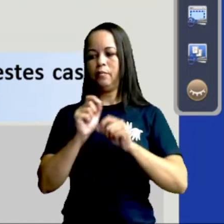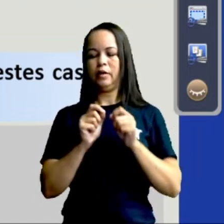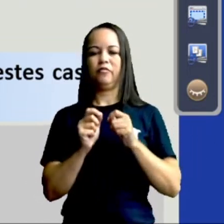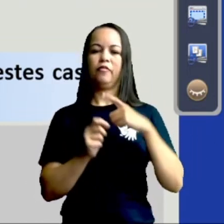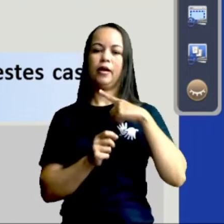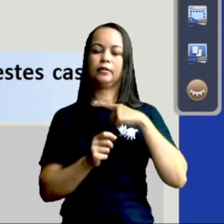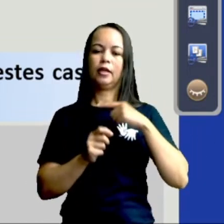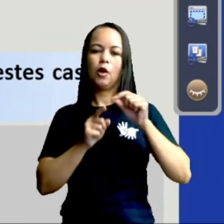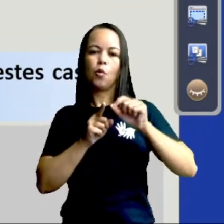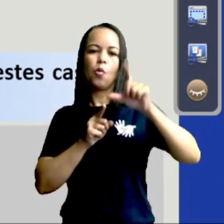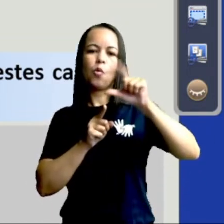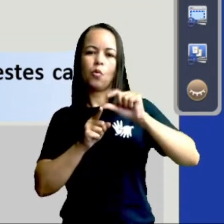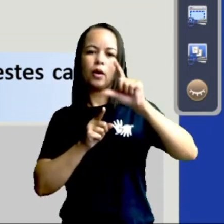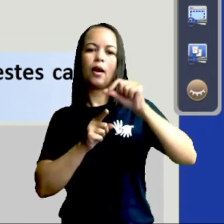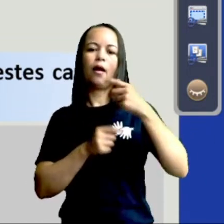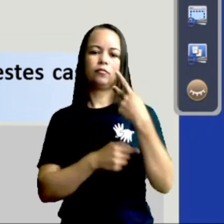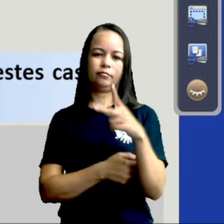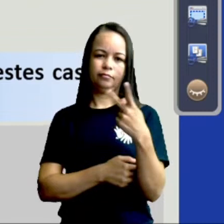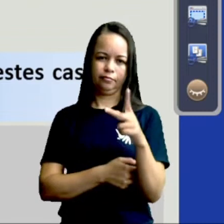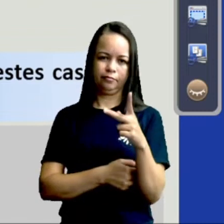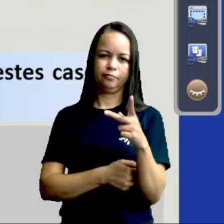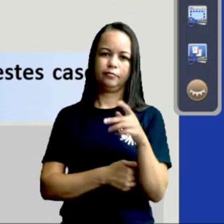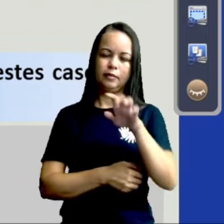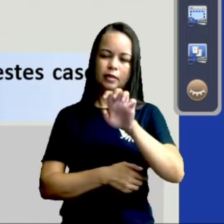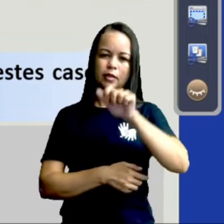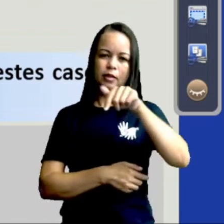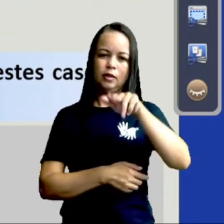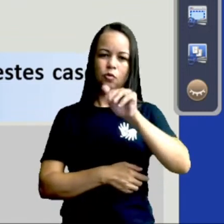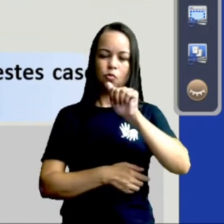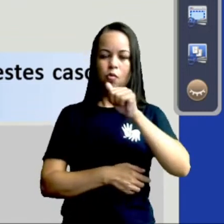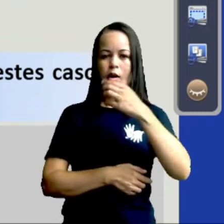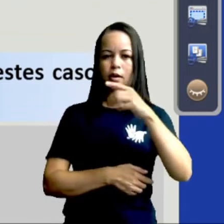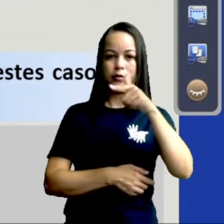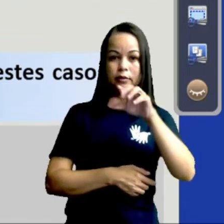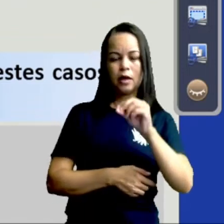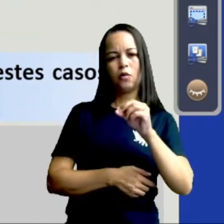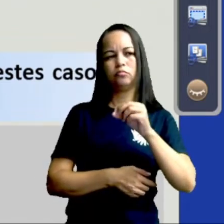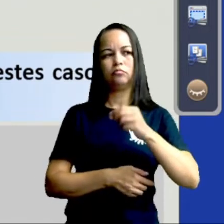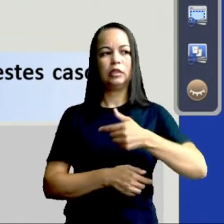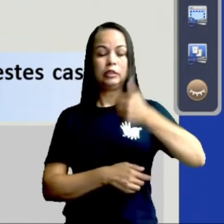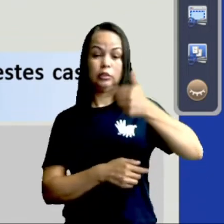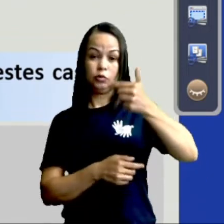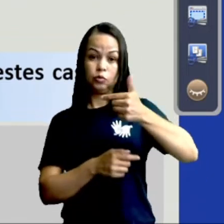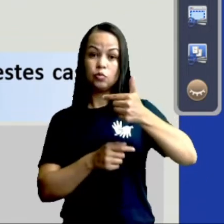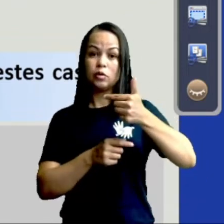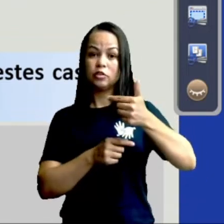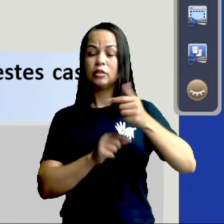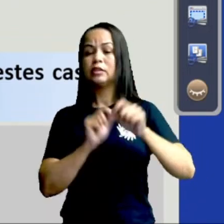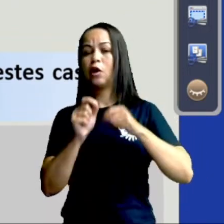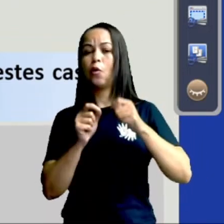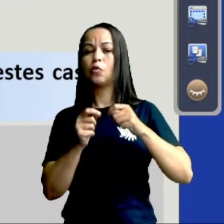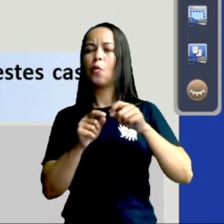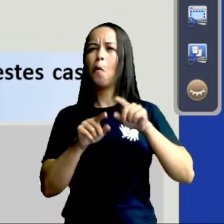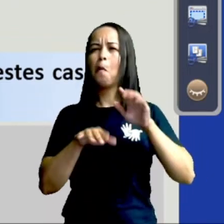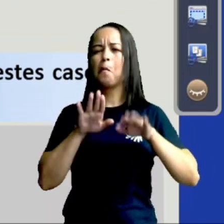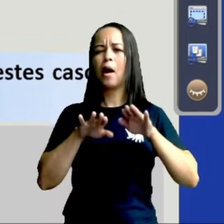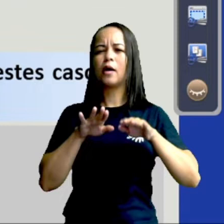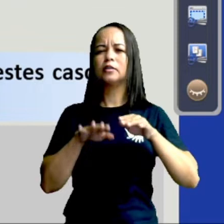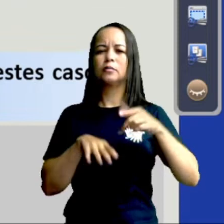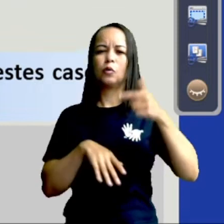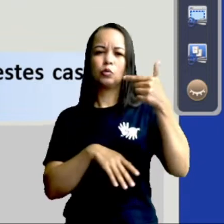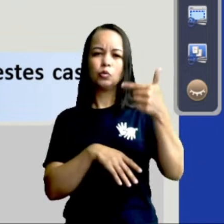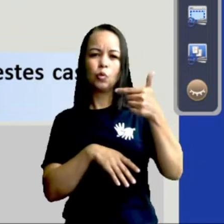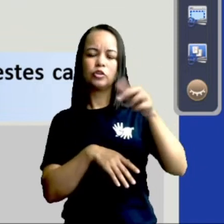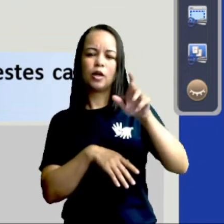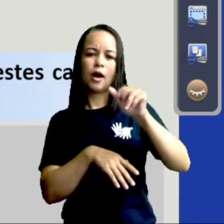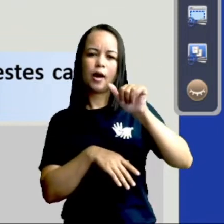grau da sua equação. Ou seja, uma equação de grau 2, ela poderá ter no máximo 2 raízes. No máximo, não significa